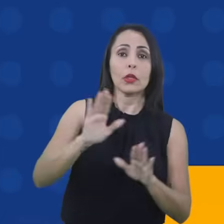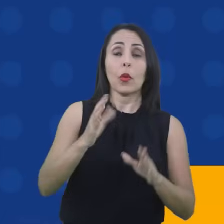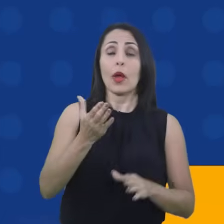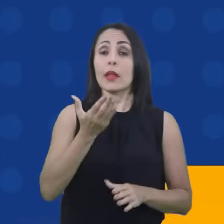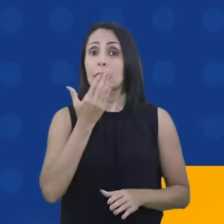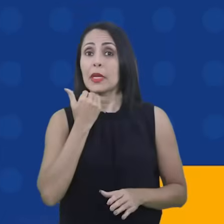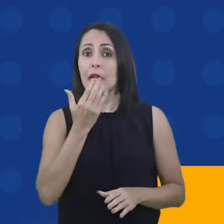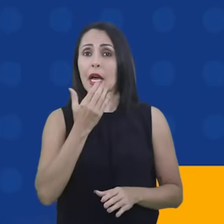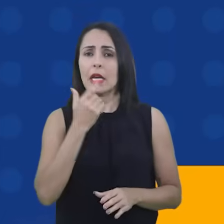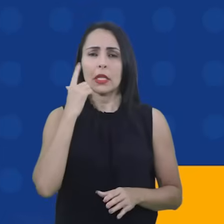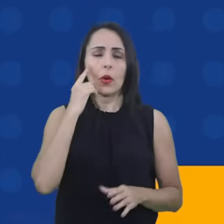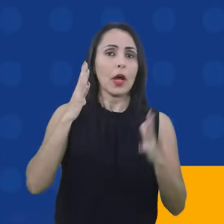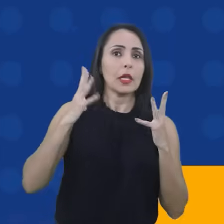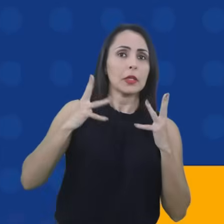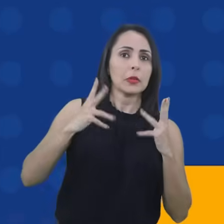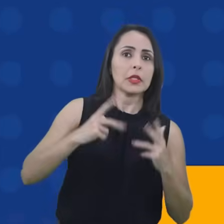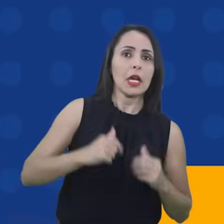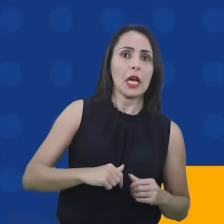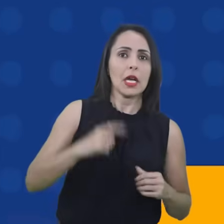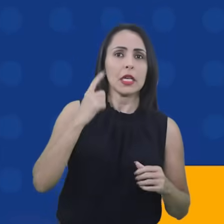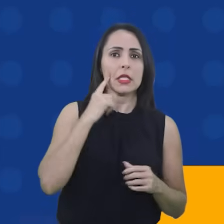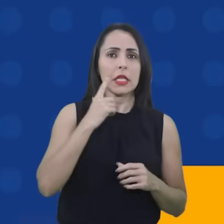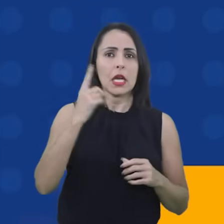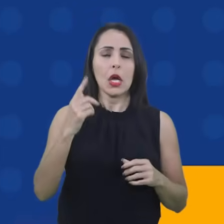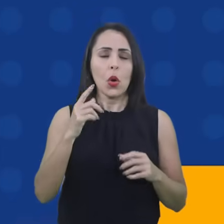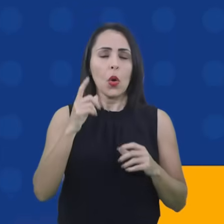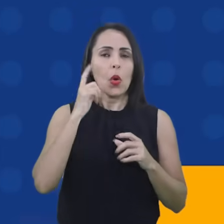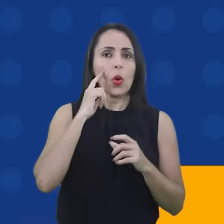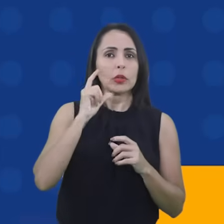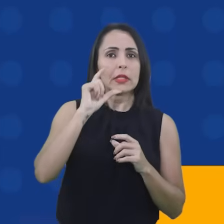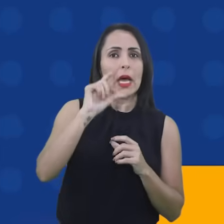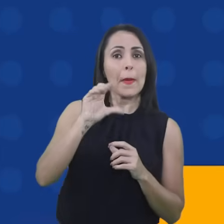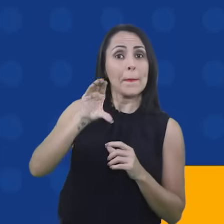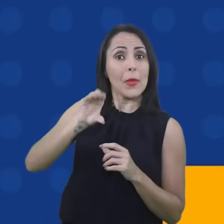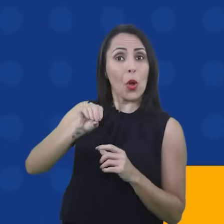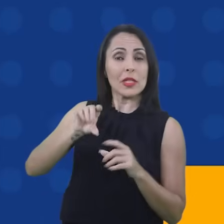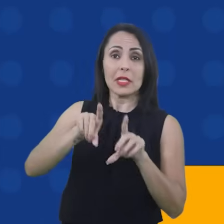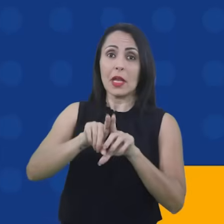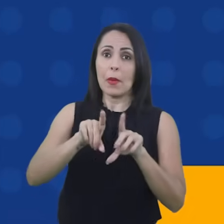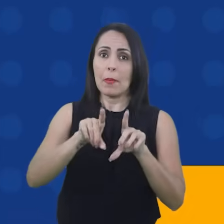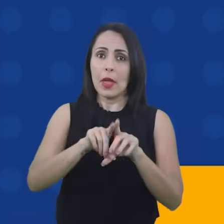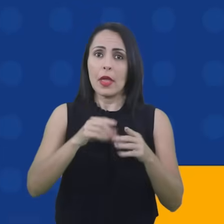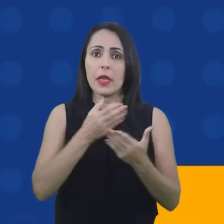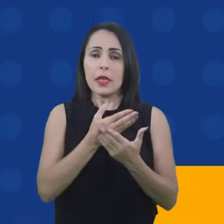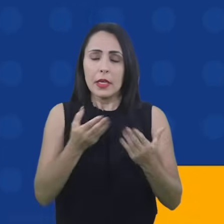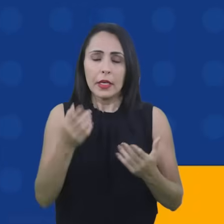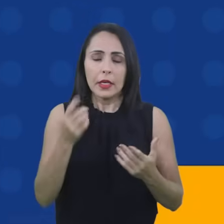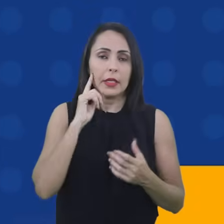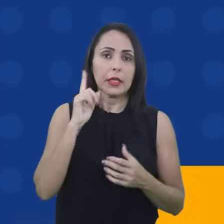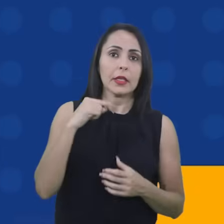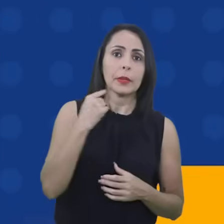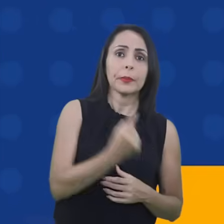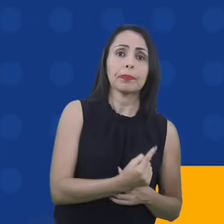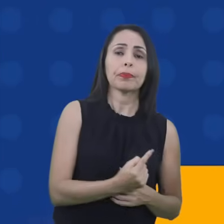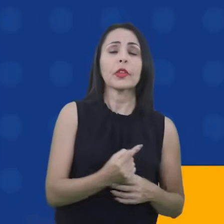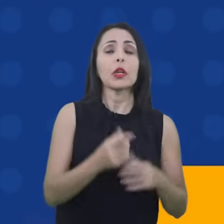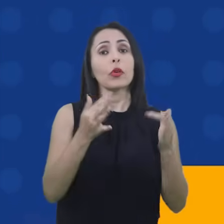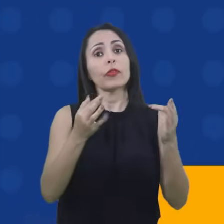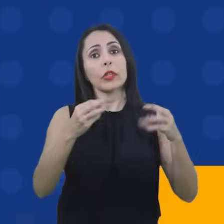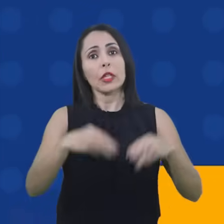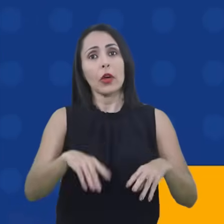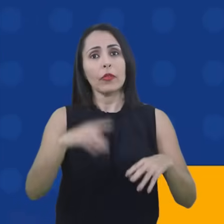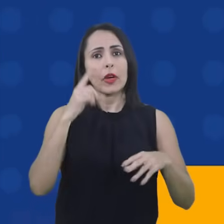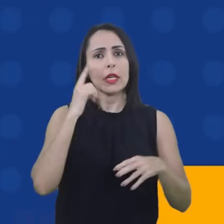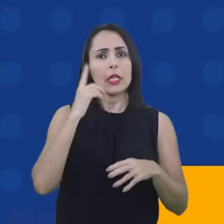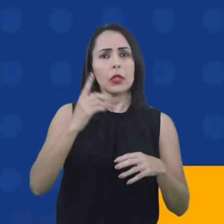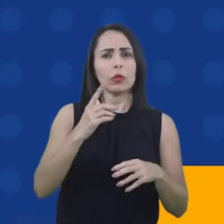alimentação, higienização das próteses, doenças e agravos causados pela não higienização bucal, E no final faremos